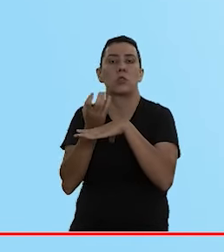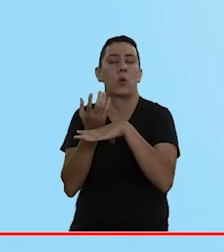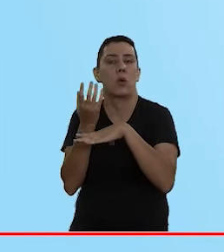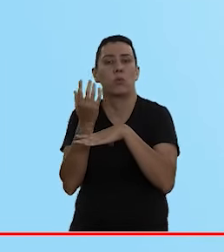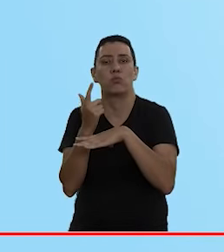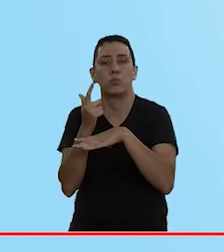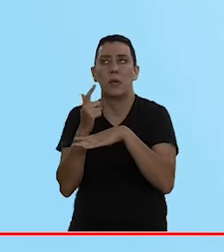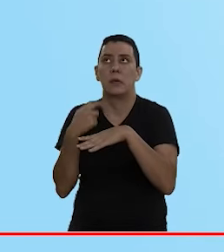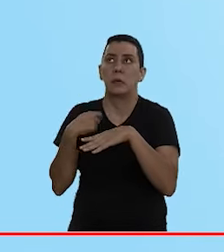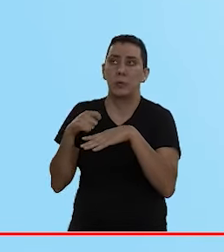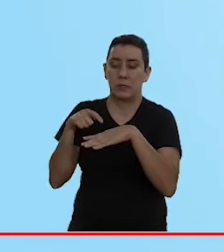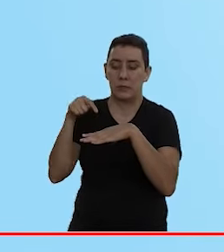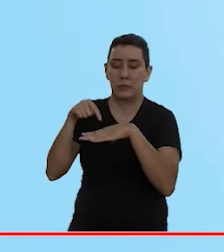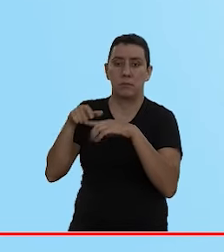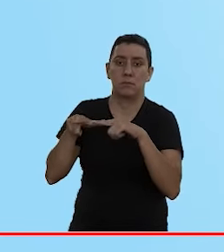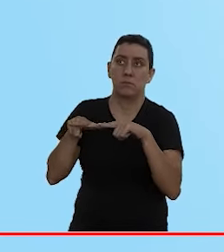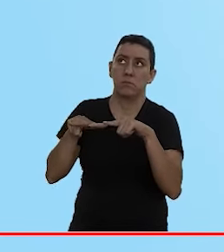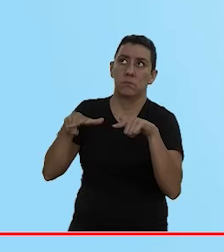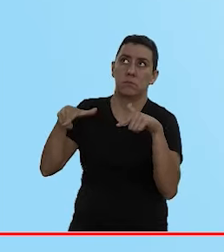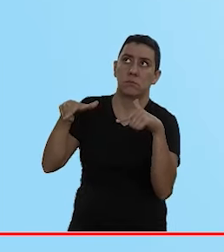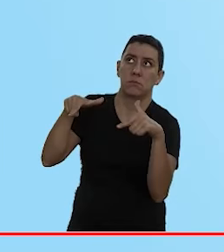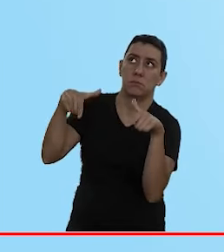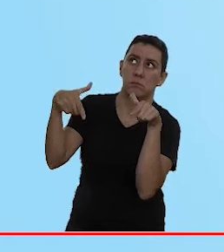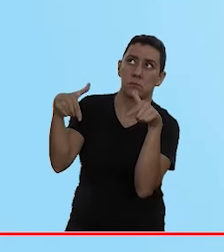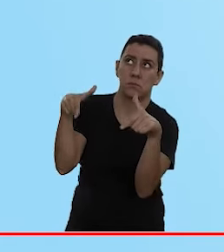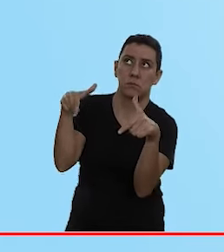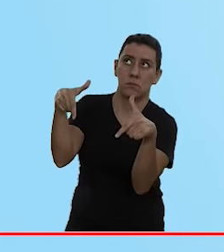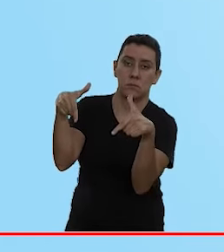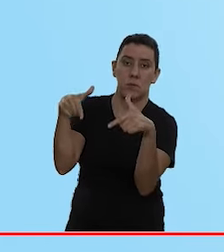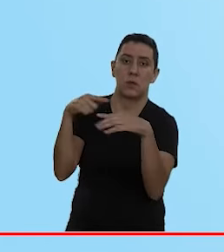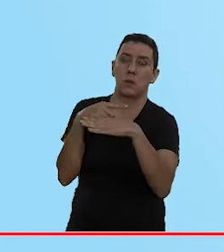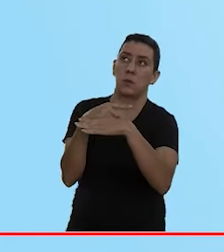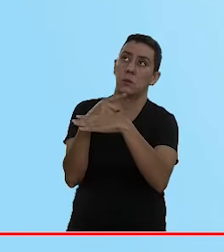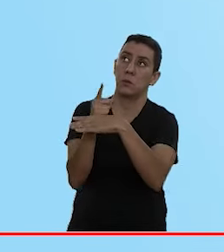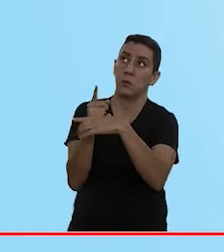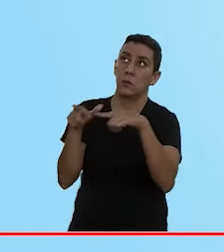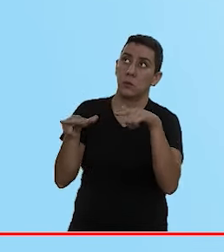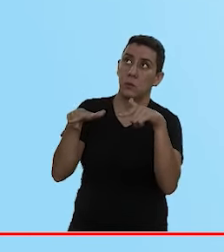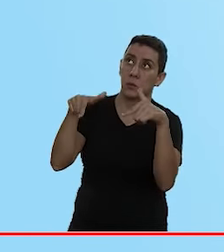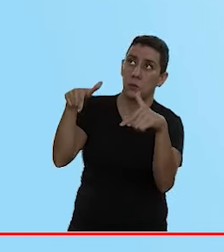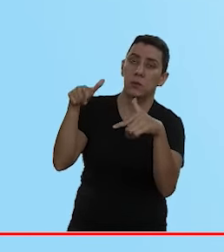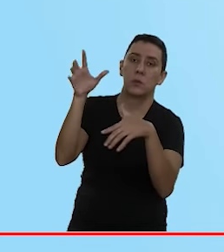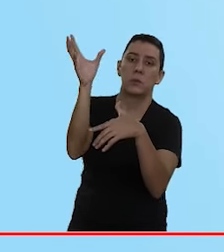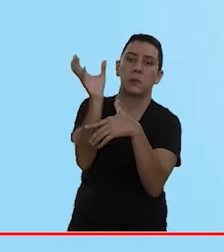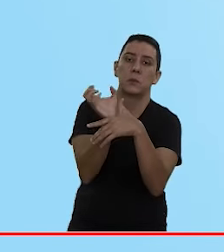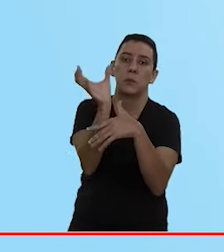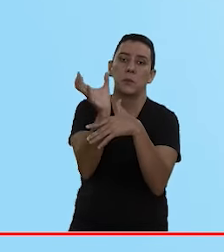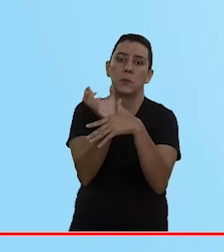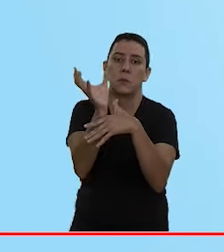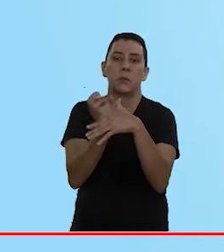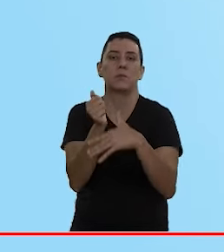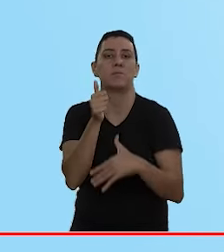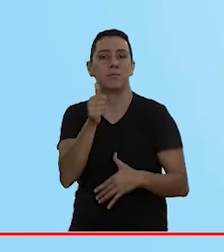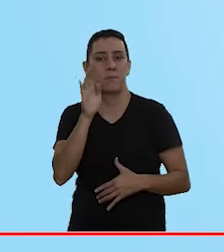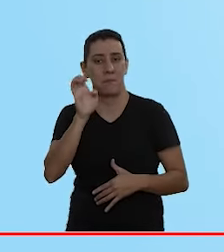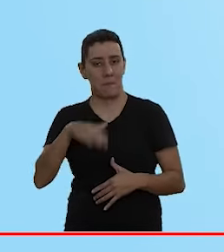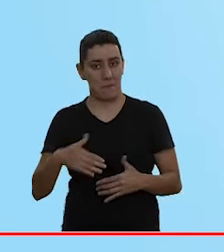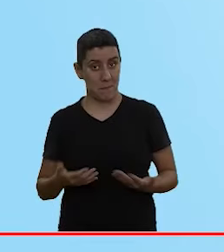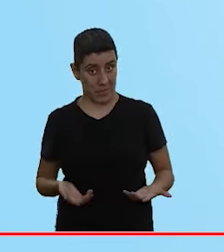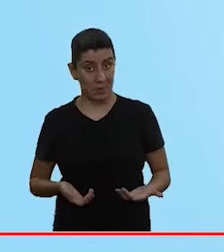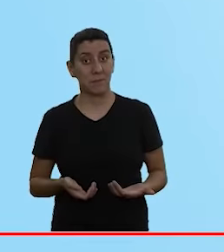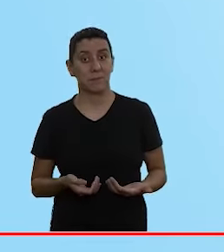os seus módulos, né, o seu tracker, para fazer com que você gere um pouco mais de energia. Um algoritmo